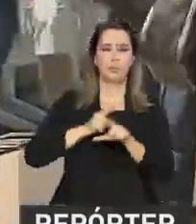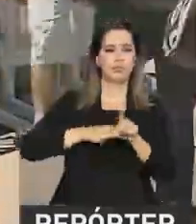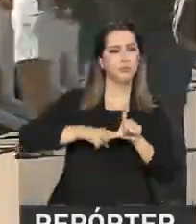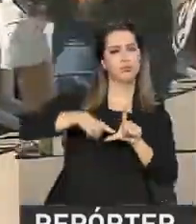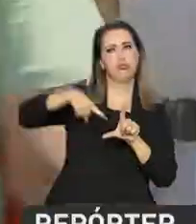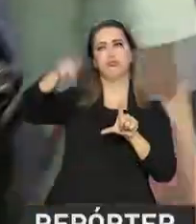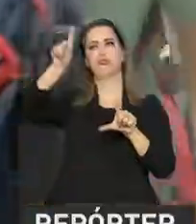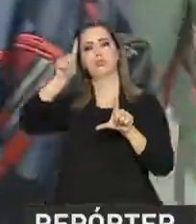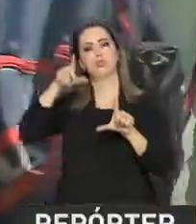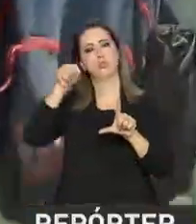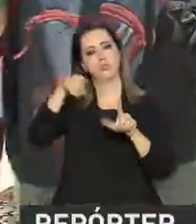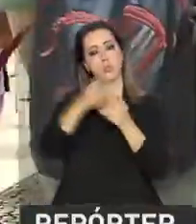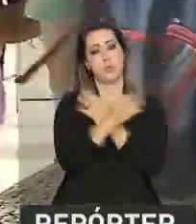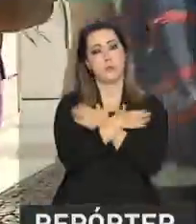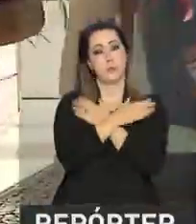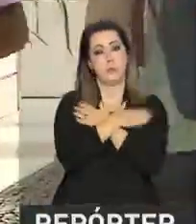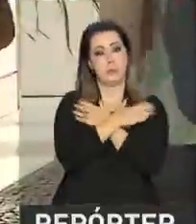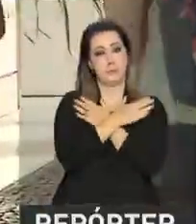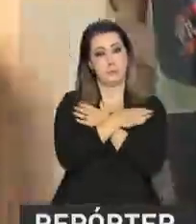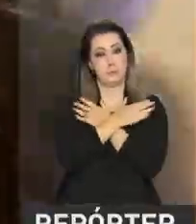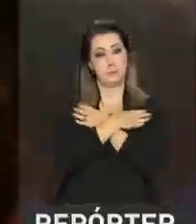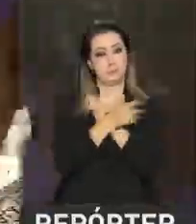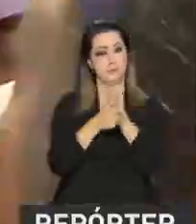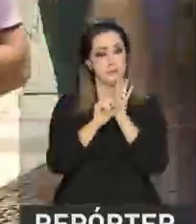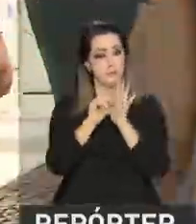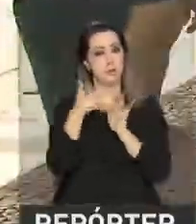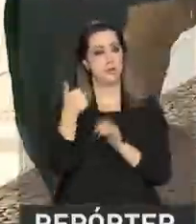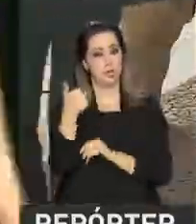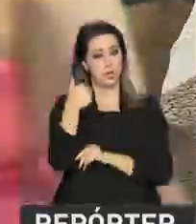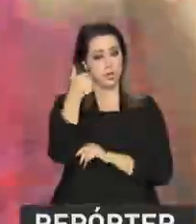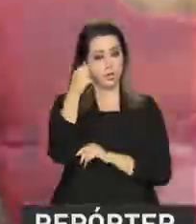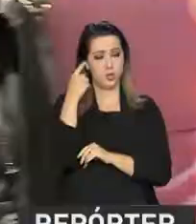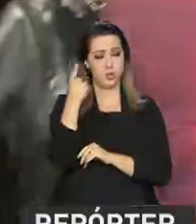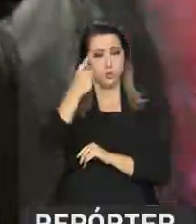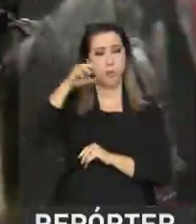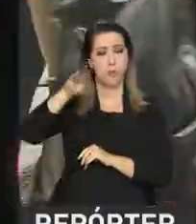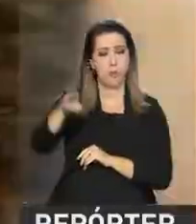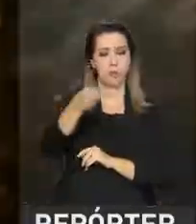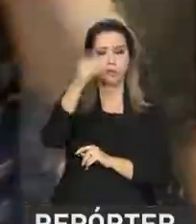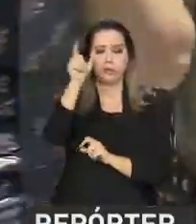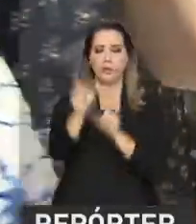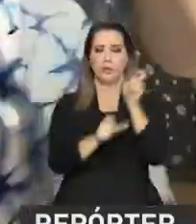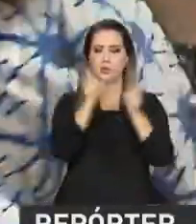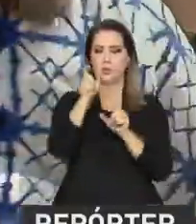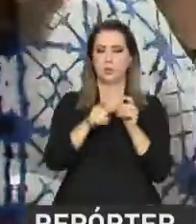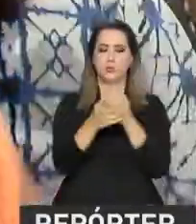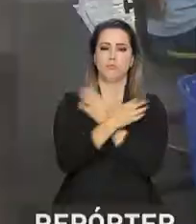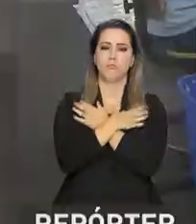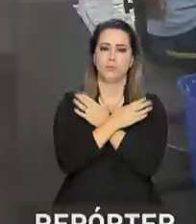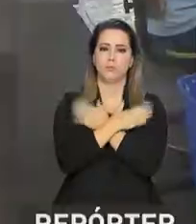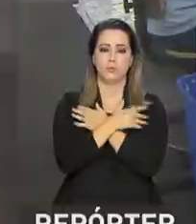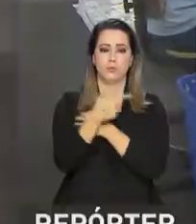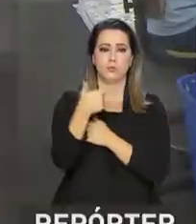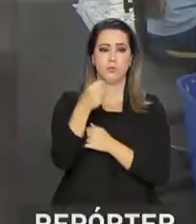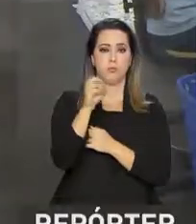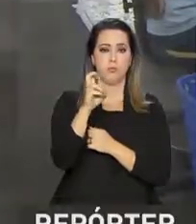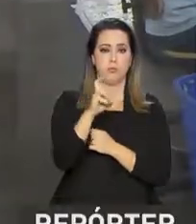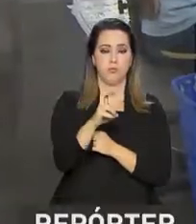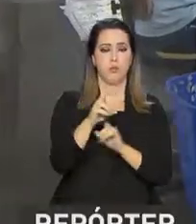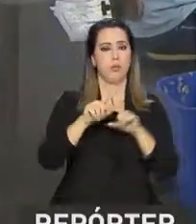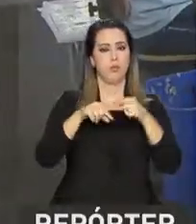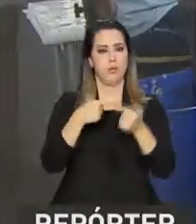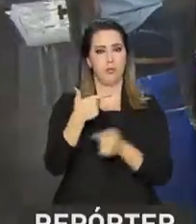de desempregados no Brasil aumentou. 1.500.000 pessoas ficaram sem emprego em 2015. Em